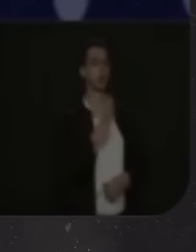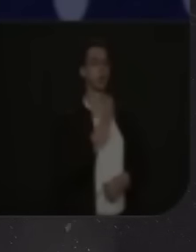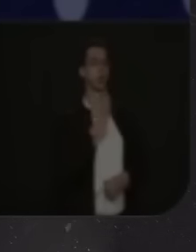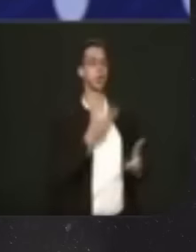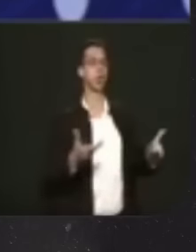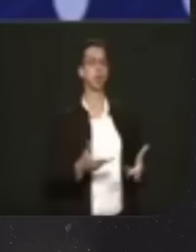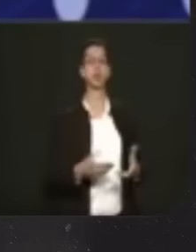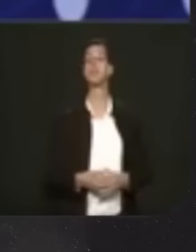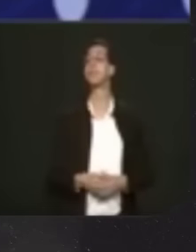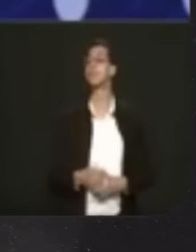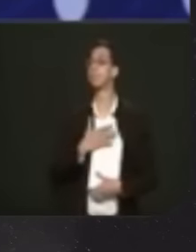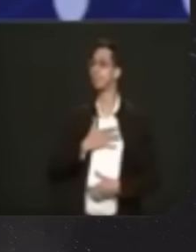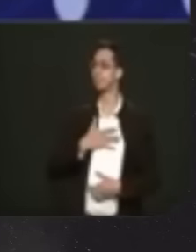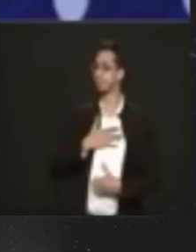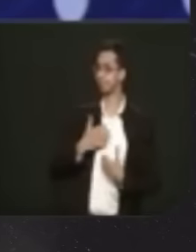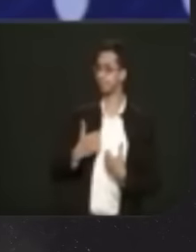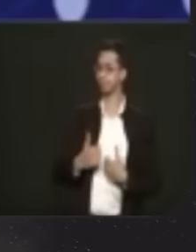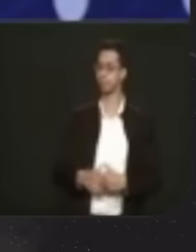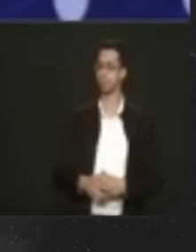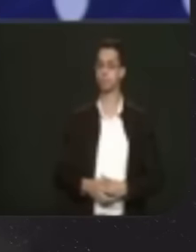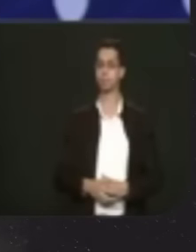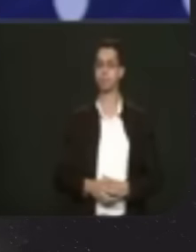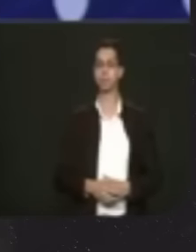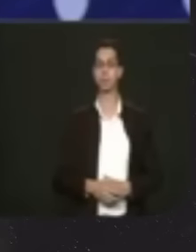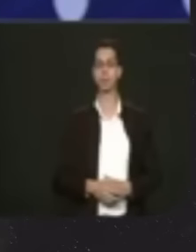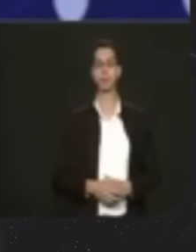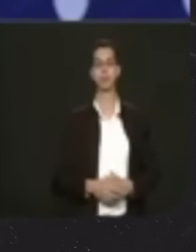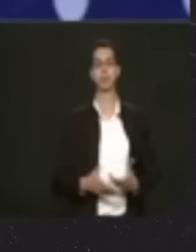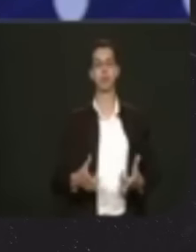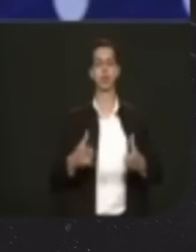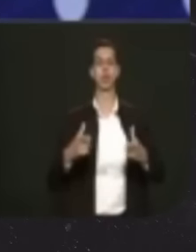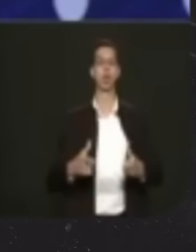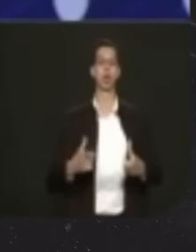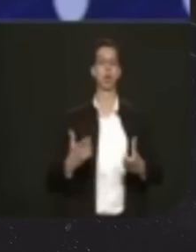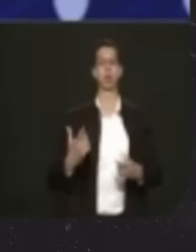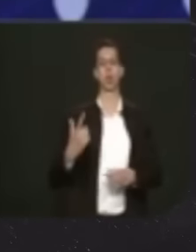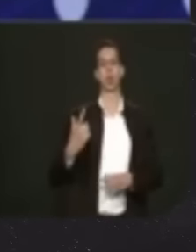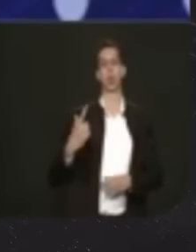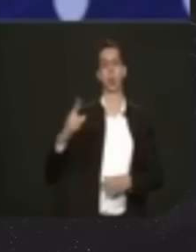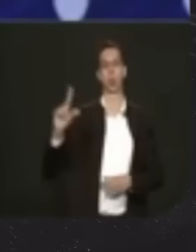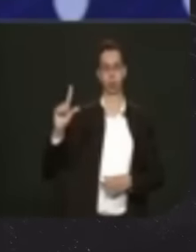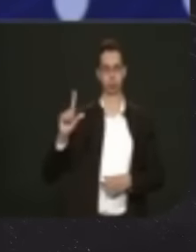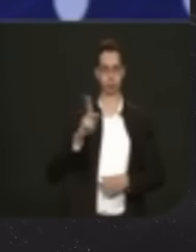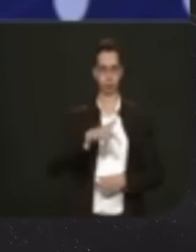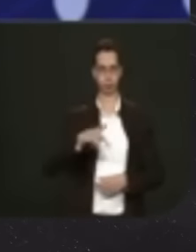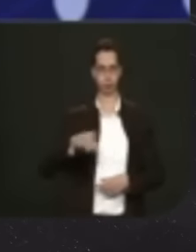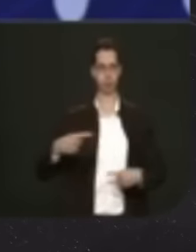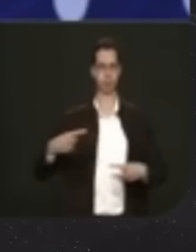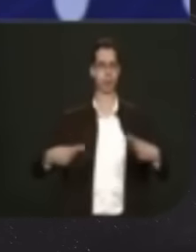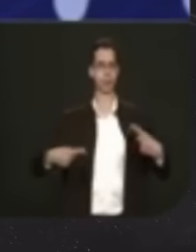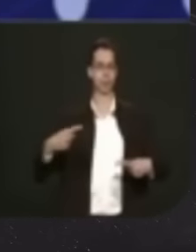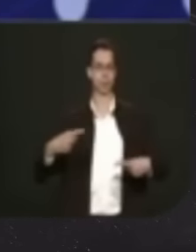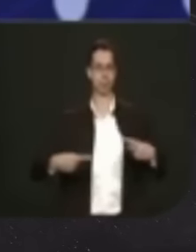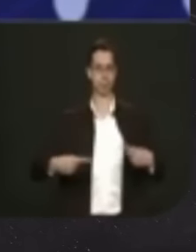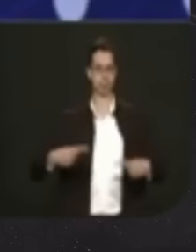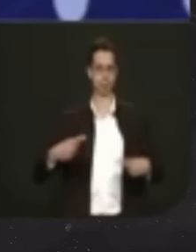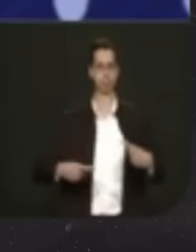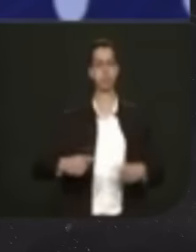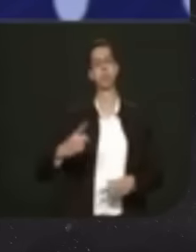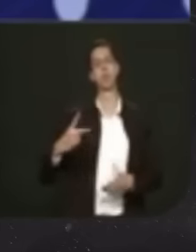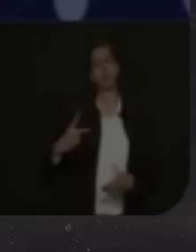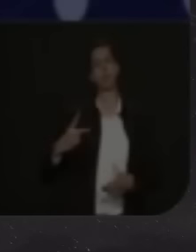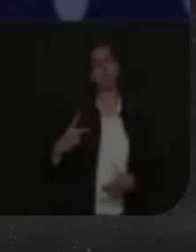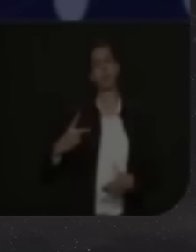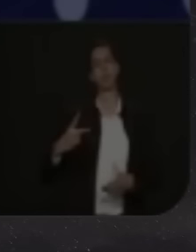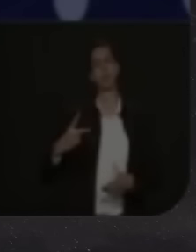é todo seu em outro lugar é na Sabatina de professores a gente já discutiu isso